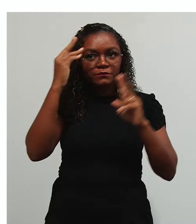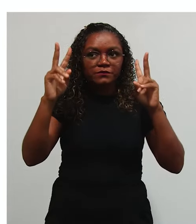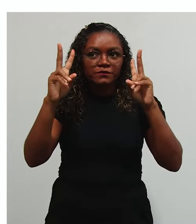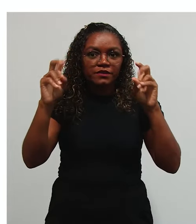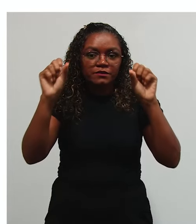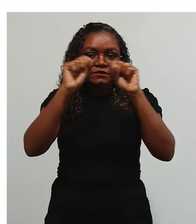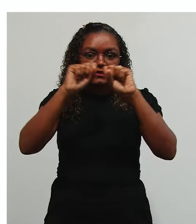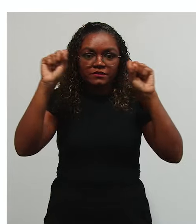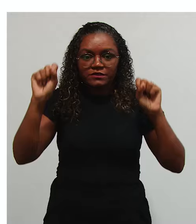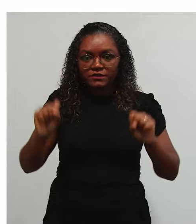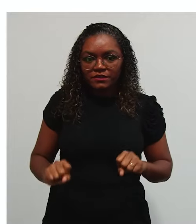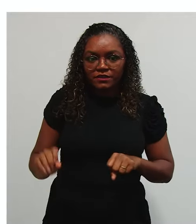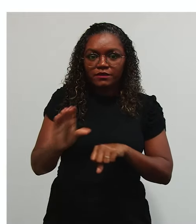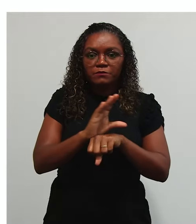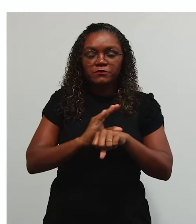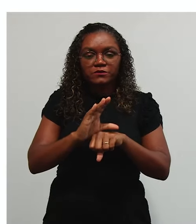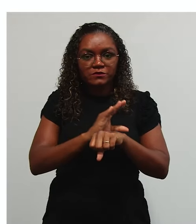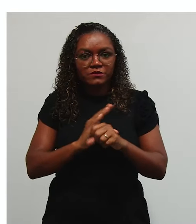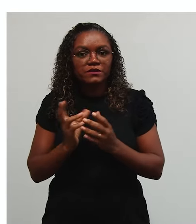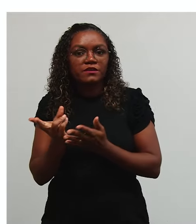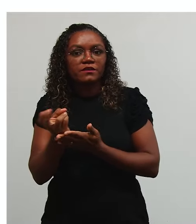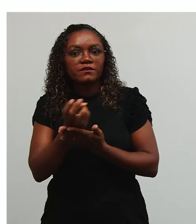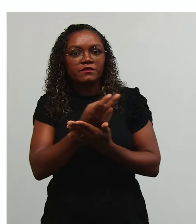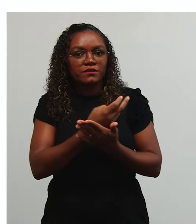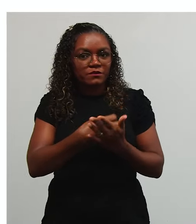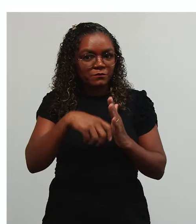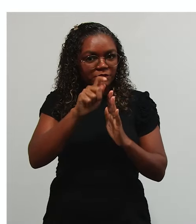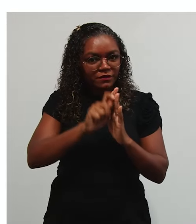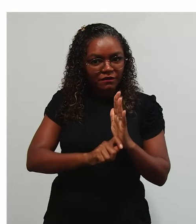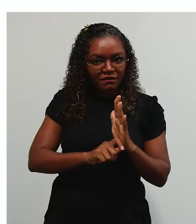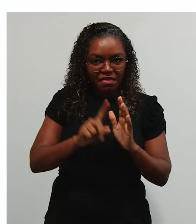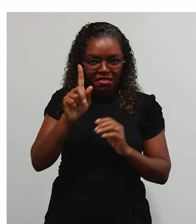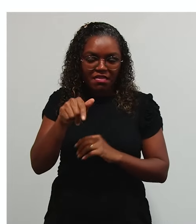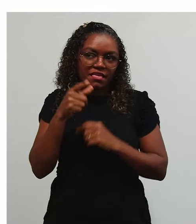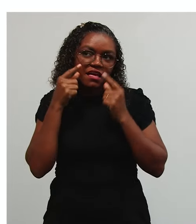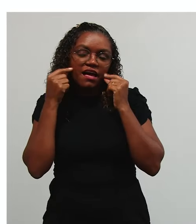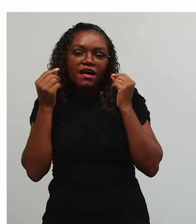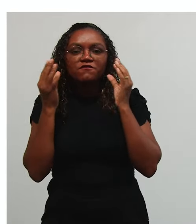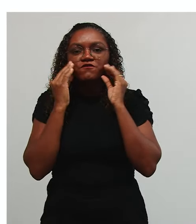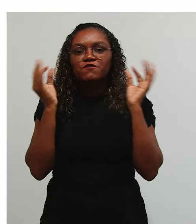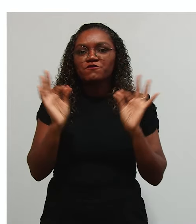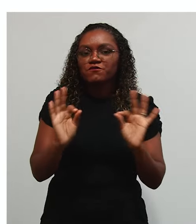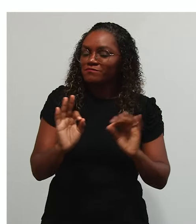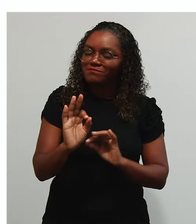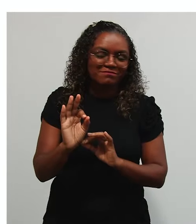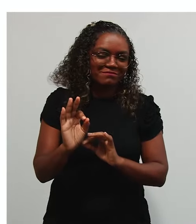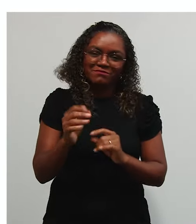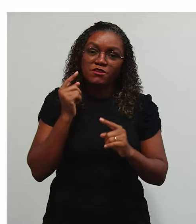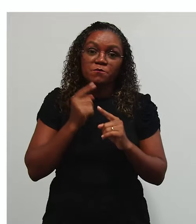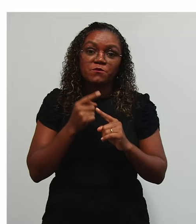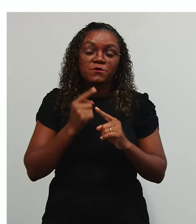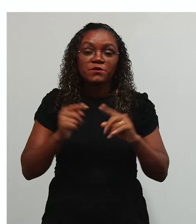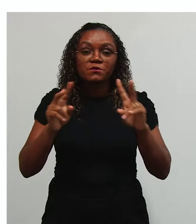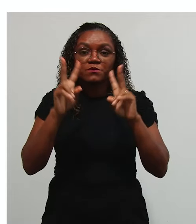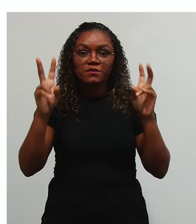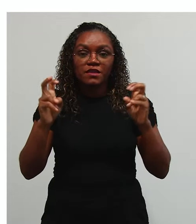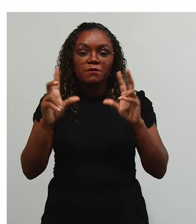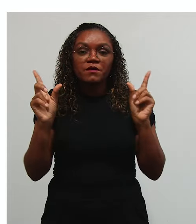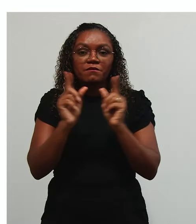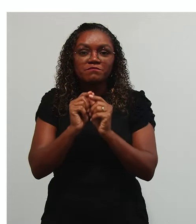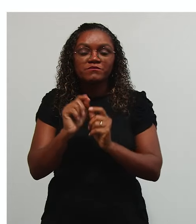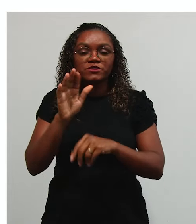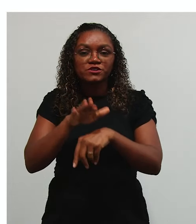né do sistema constitucional tributário eu não coloquei aqui um gatinho nem um animal fofinho não é à toa que o apelido da Receita